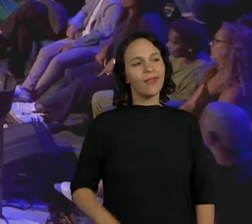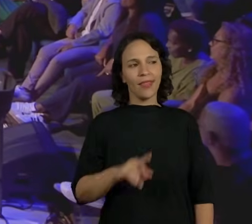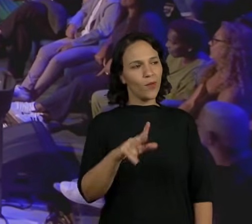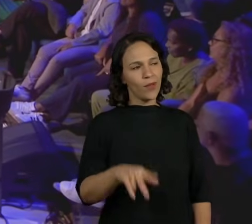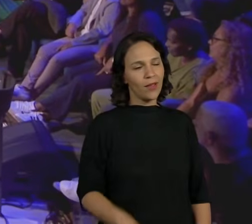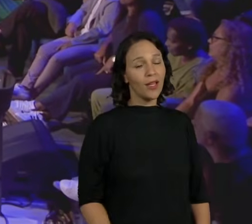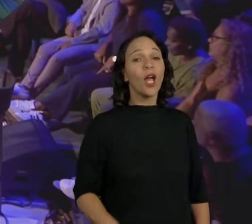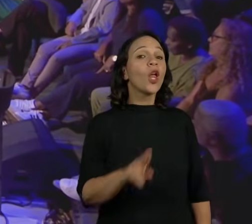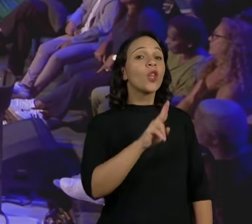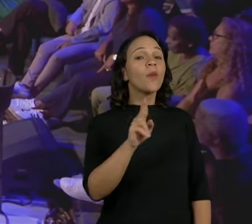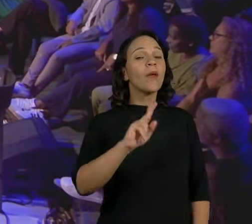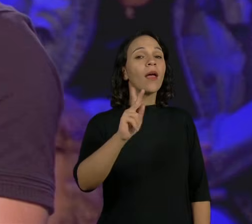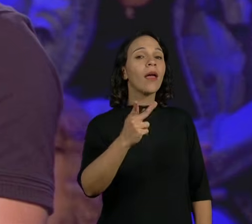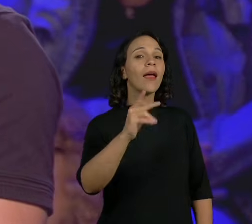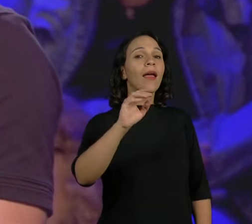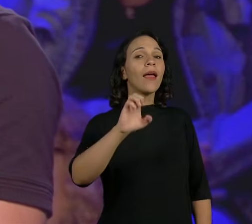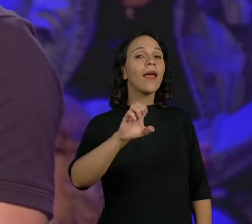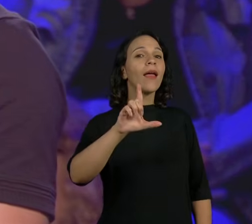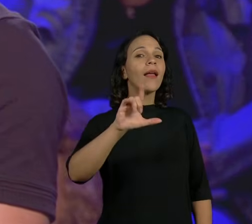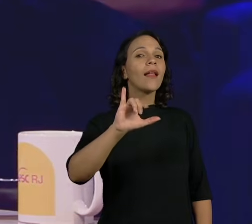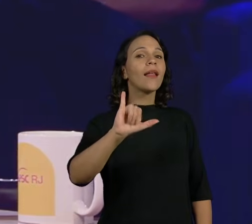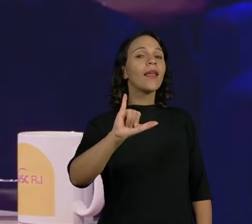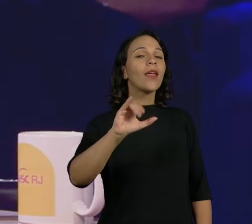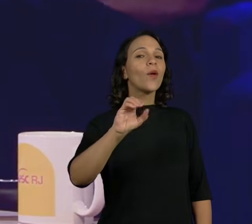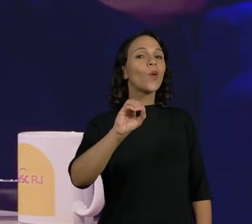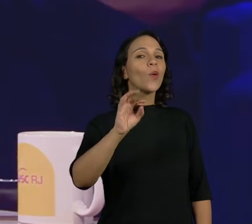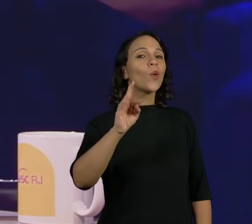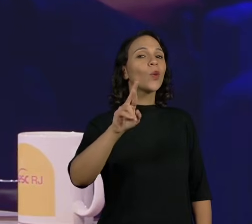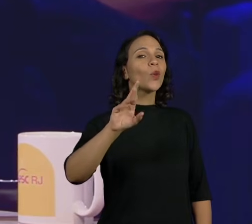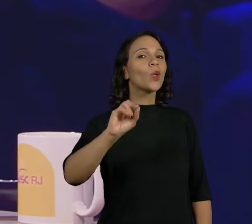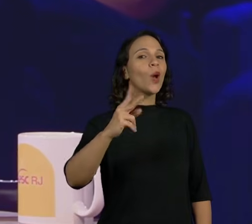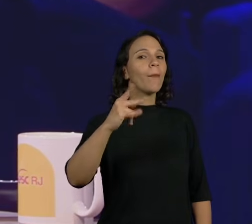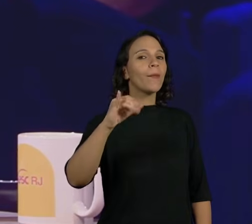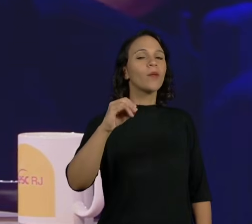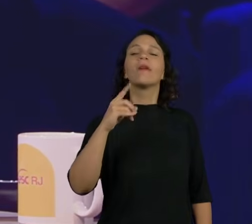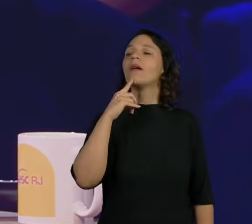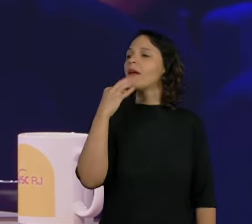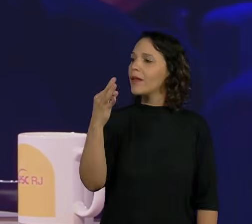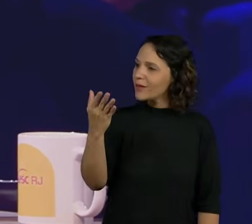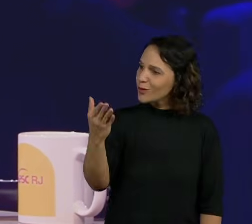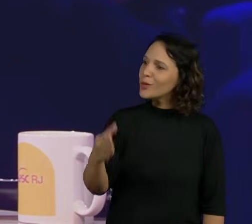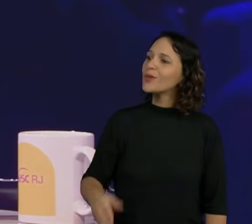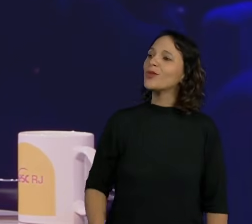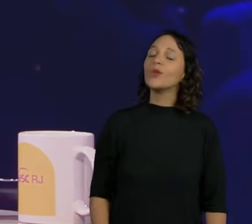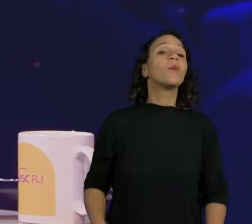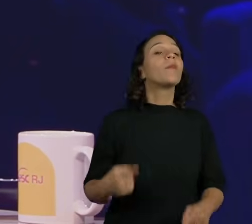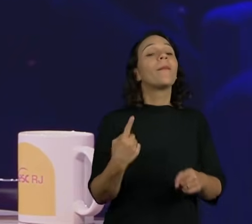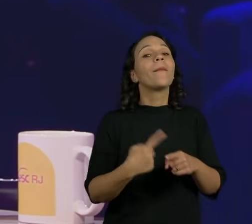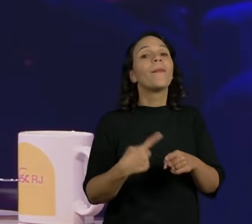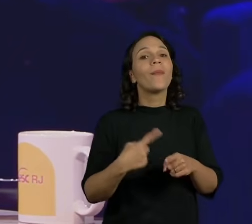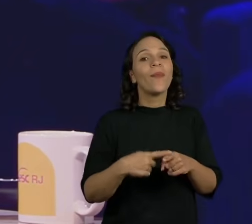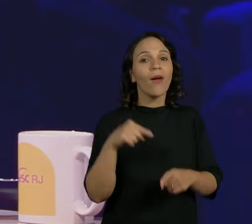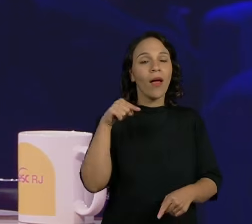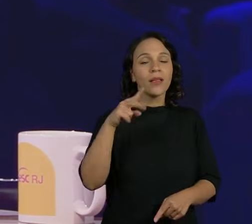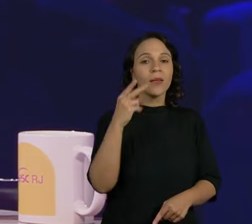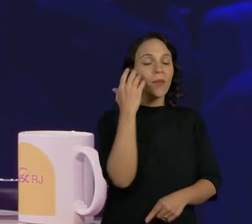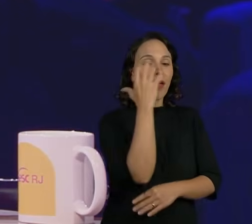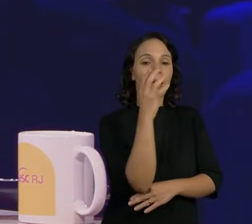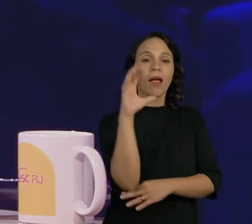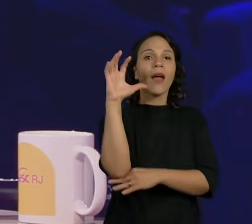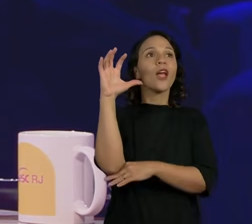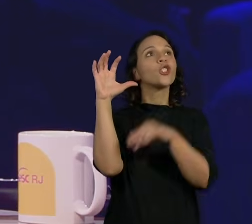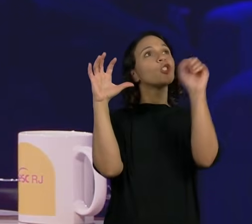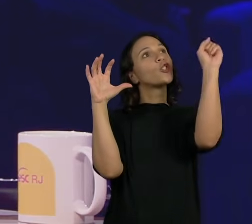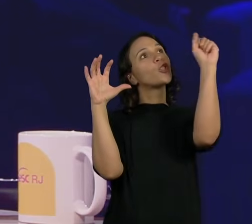heliotrópio. Ah, para. Falaram aqui no seu ponto. Heliotrópio. É isso mesmo, heliotrópio. Heliotrópio, por quê? Porque se volta para o